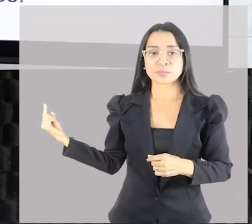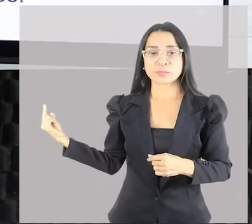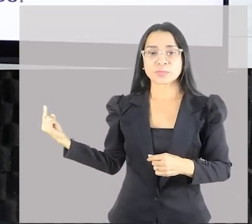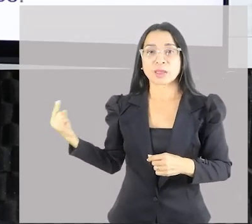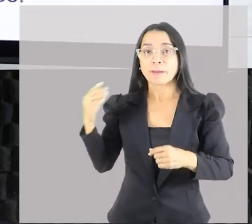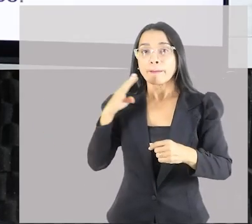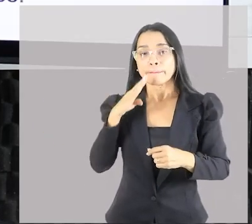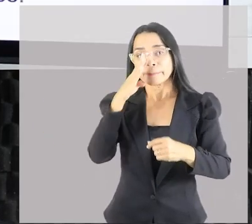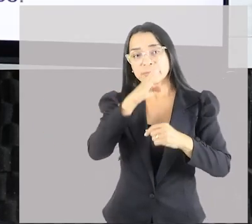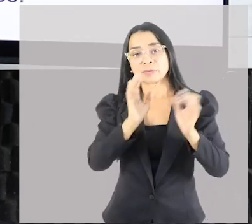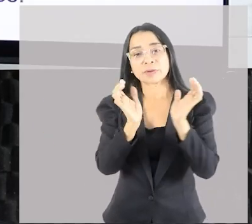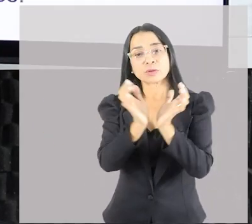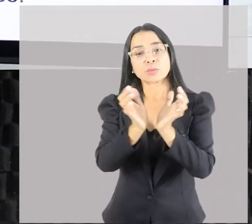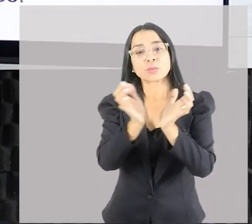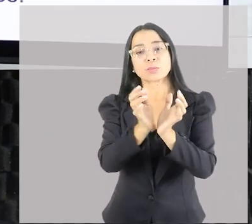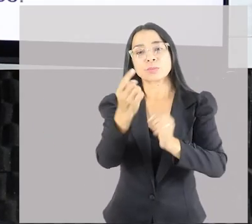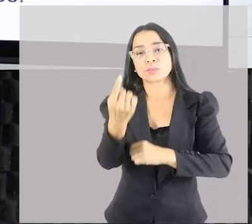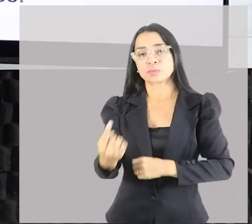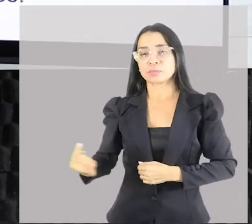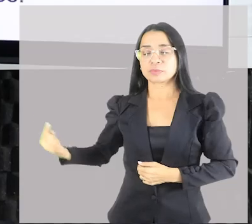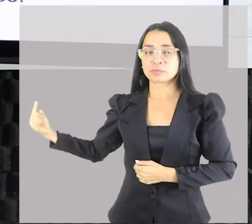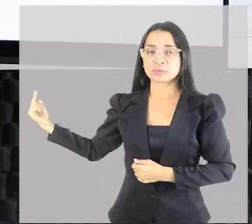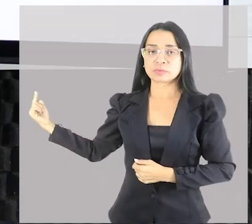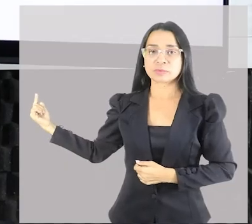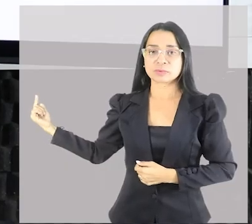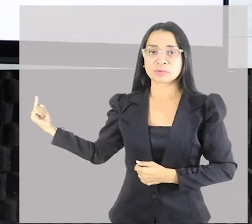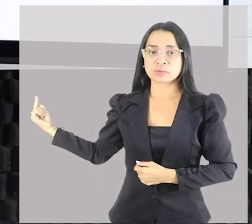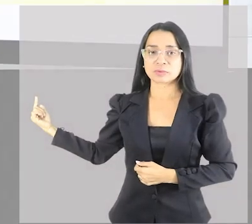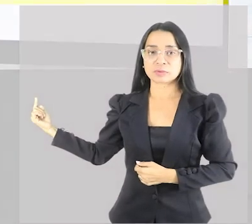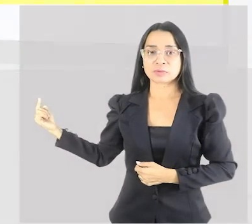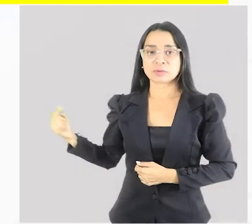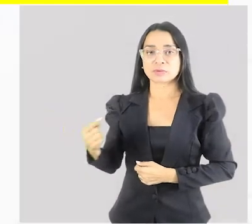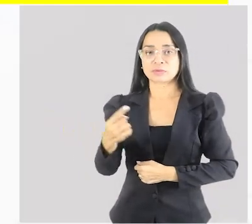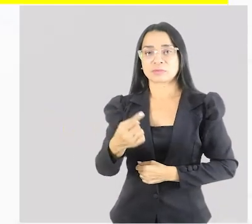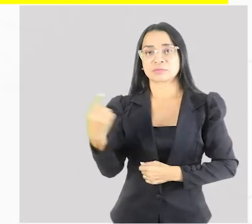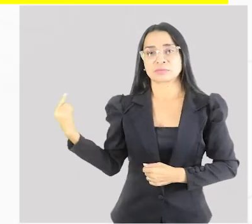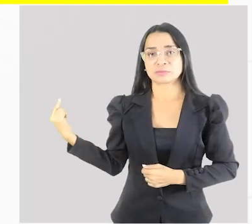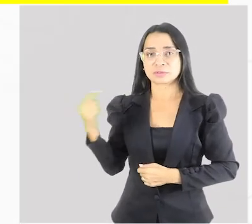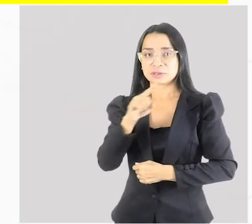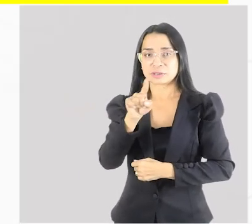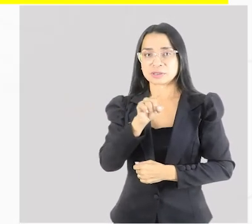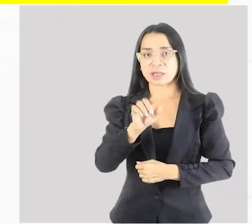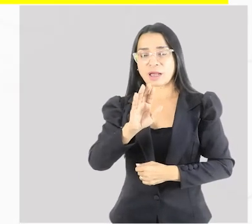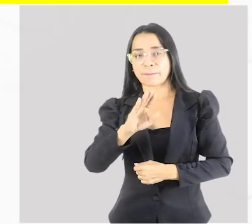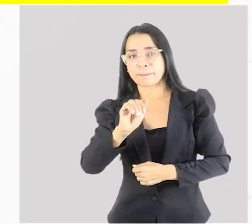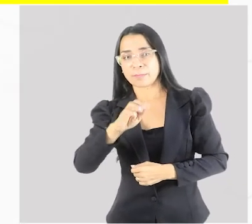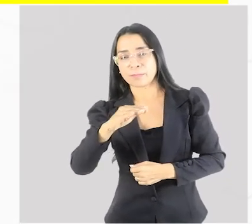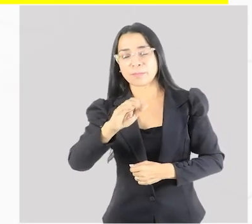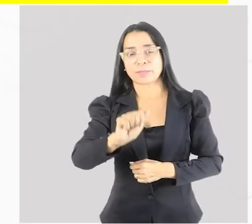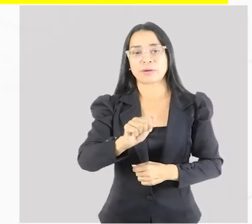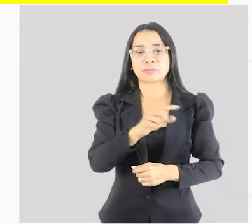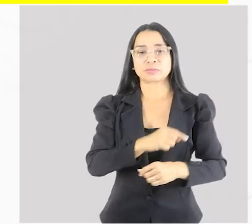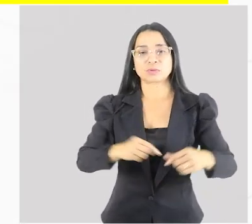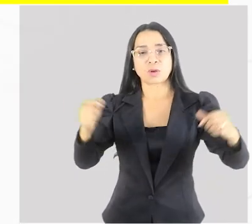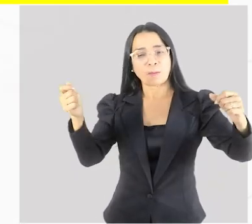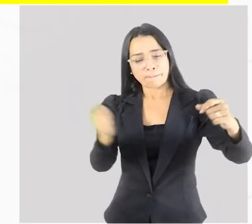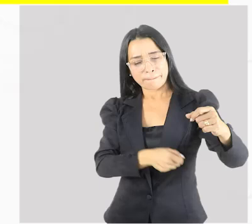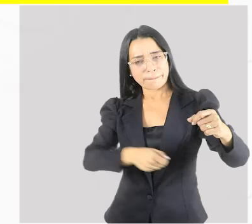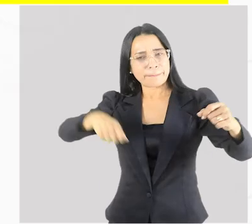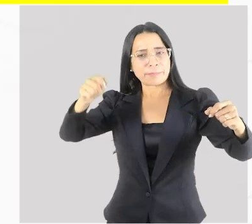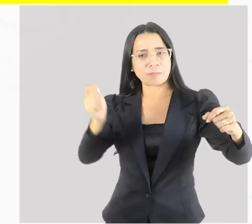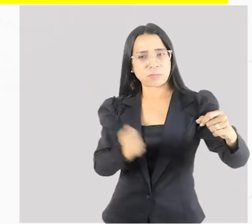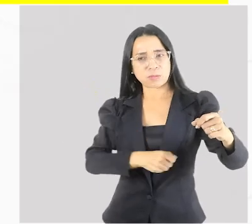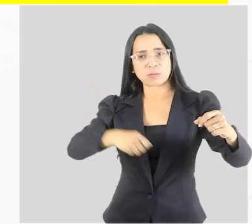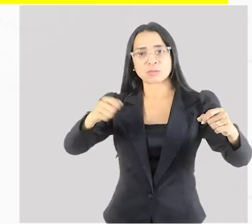Deus, Boi da Unidos Venceremos e o Boi de Guimarães. O que é uma zabumba? São esses tambores grandes aqui.